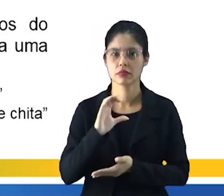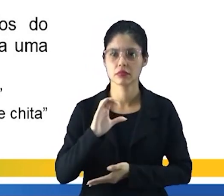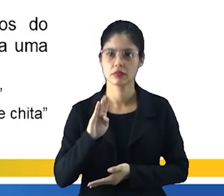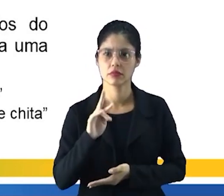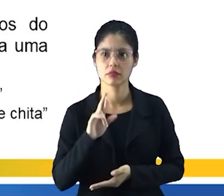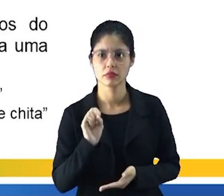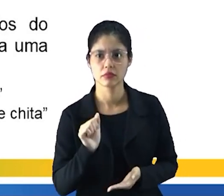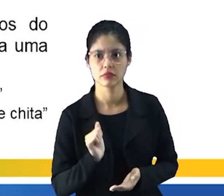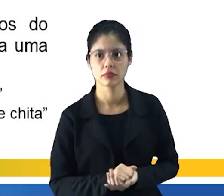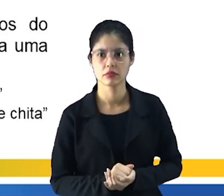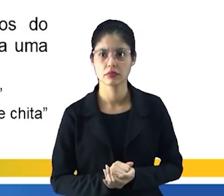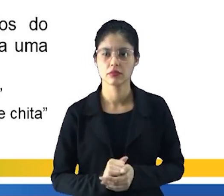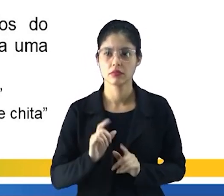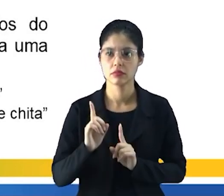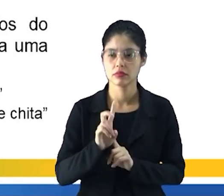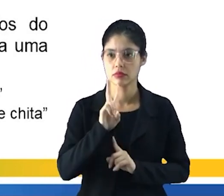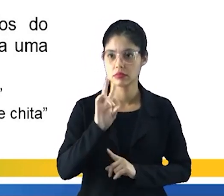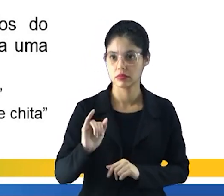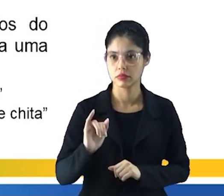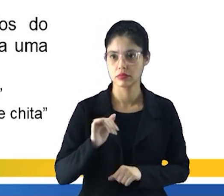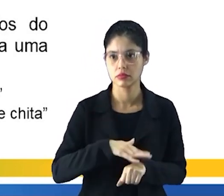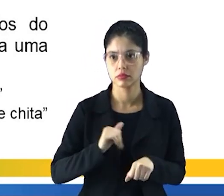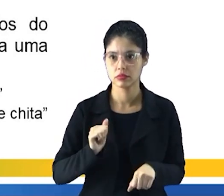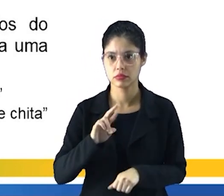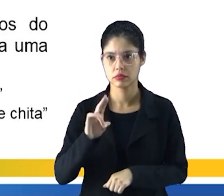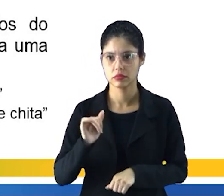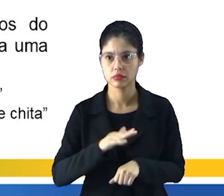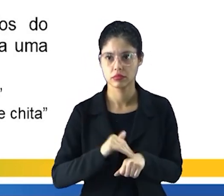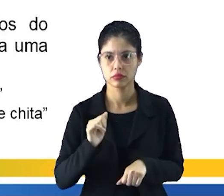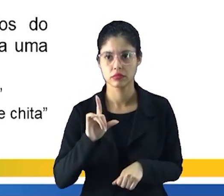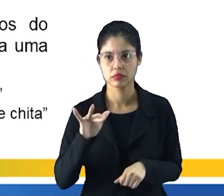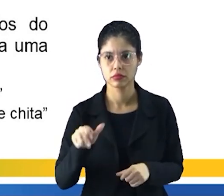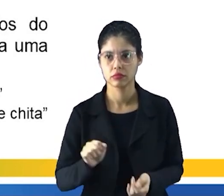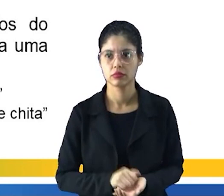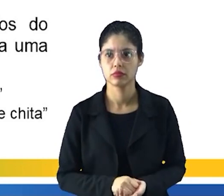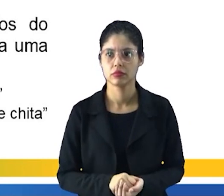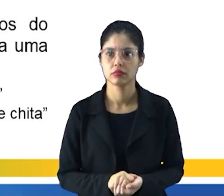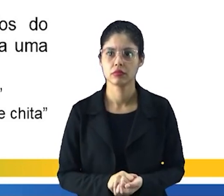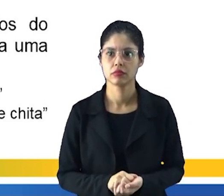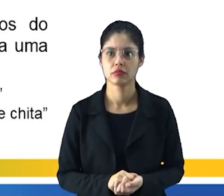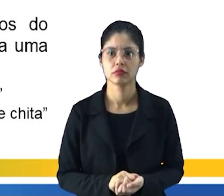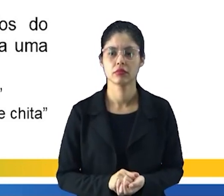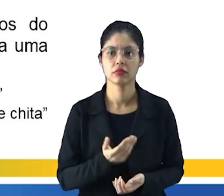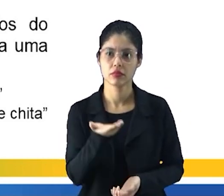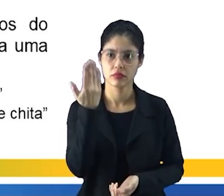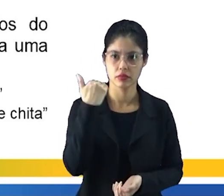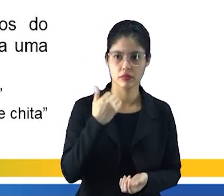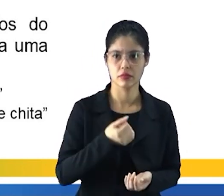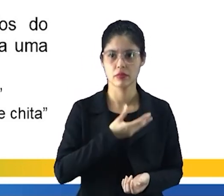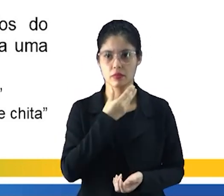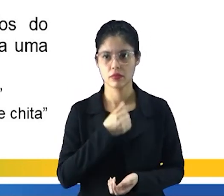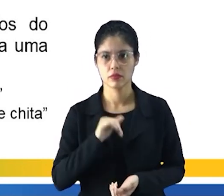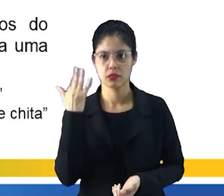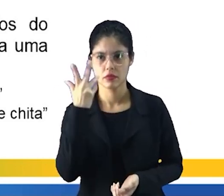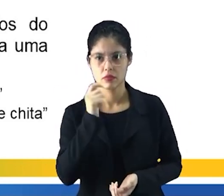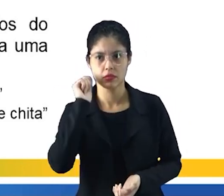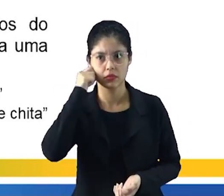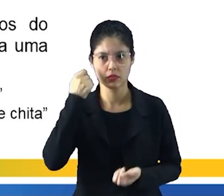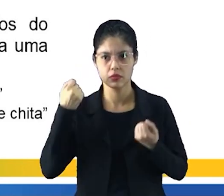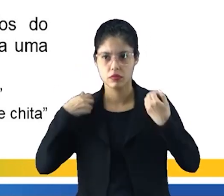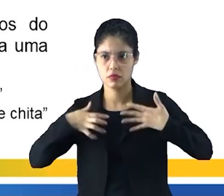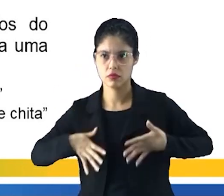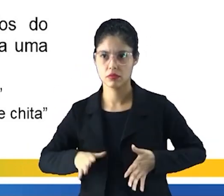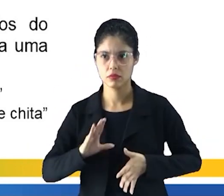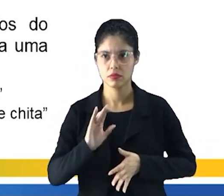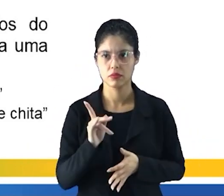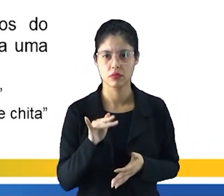para esses cabras? A letra D. Vai, chama Maria, chama Luzia. E a letra E, vem cá, morena linda, vestida